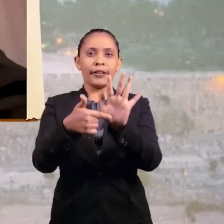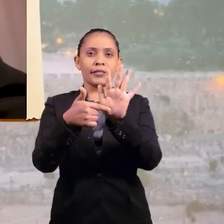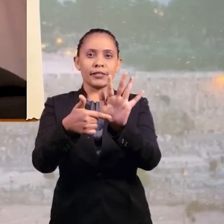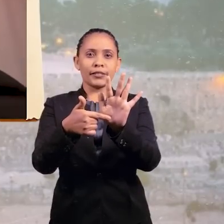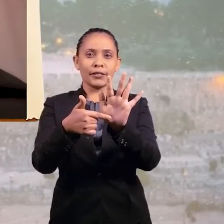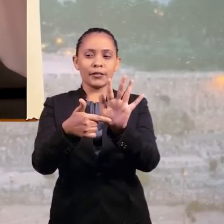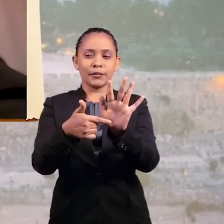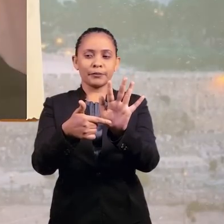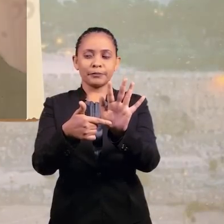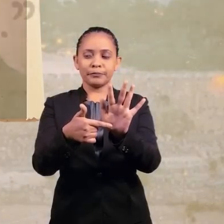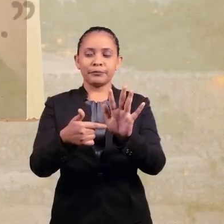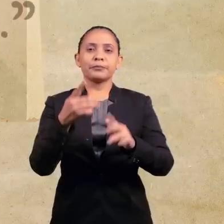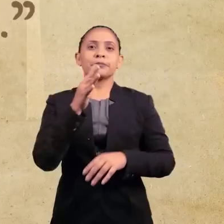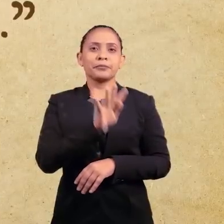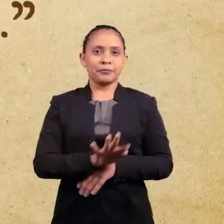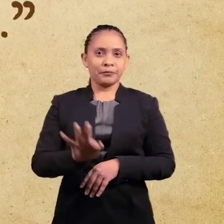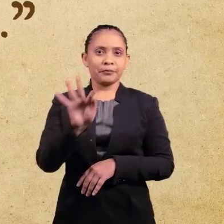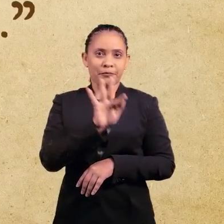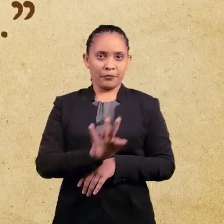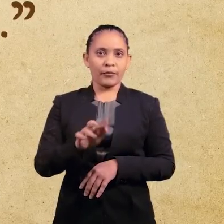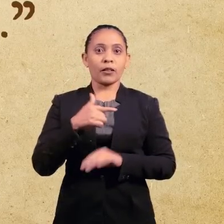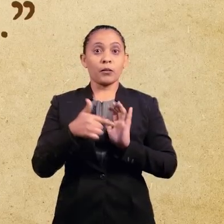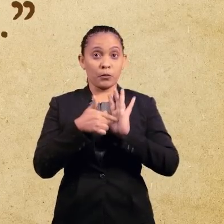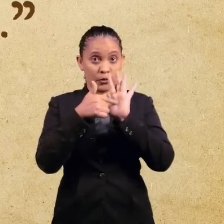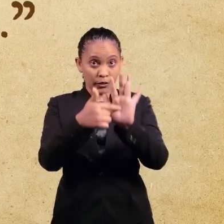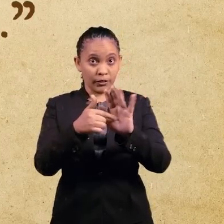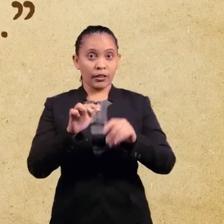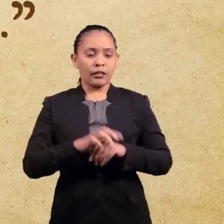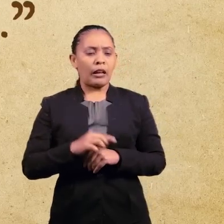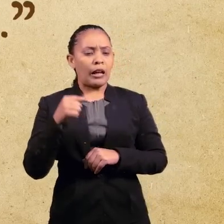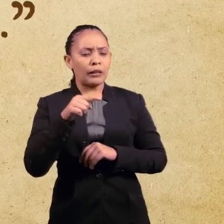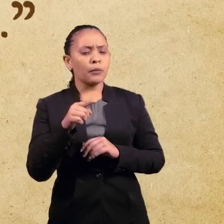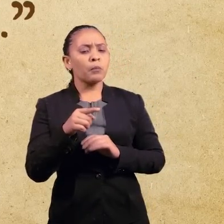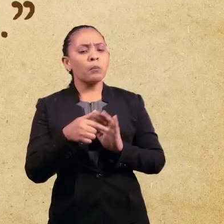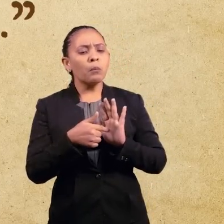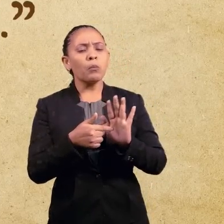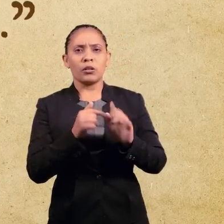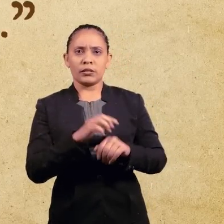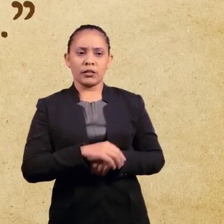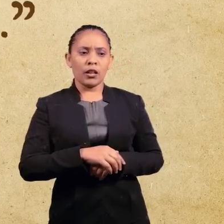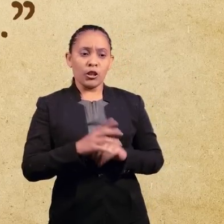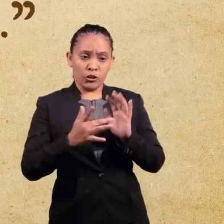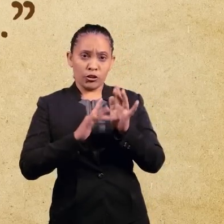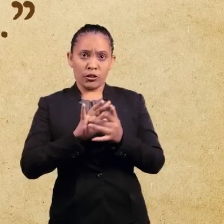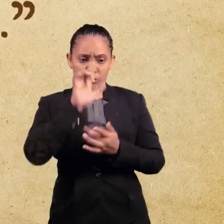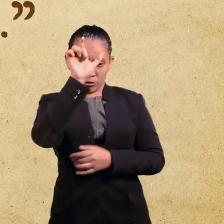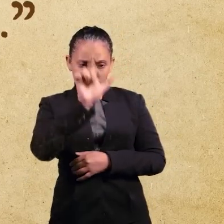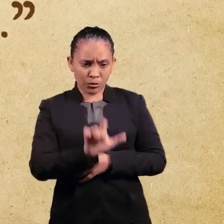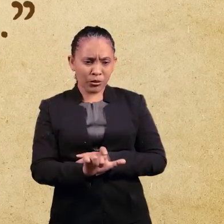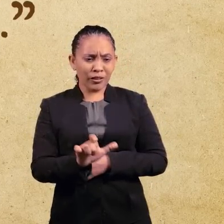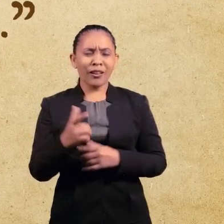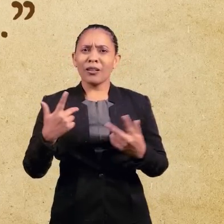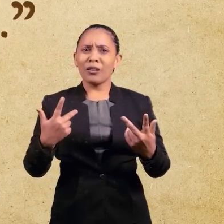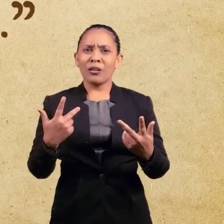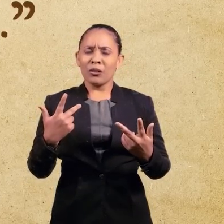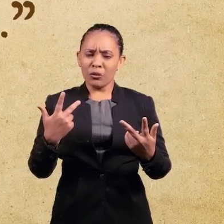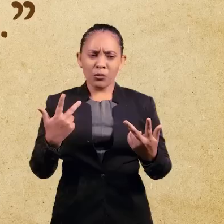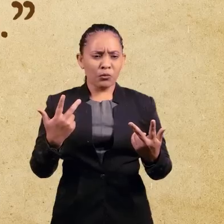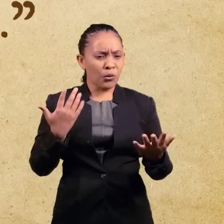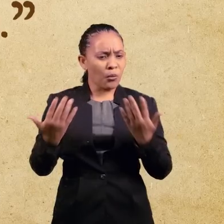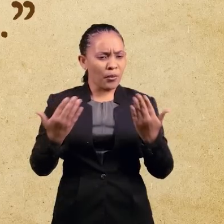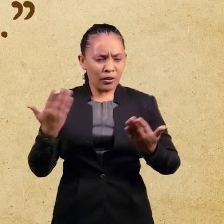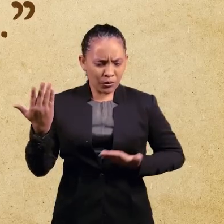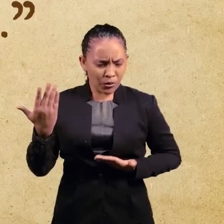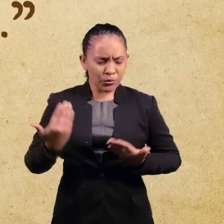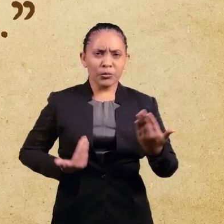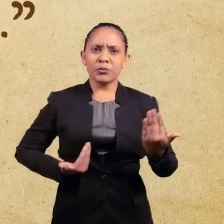ele aniquilou-se a si mesmo, tomando a forma de servo, fazendo-se semelhante aos